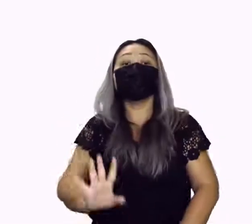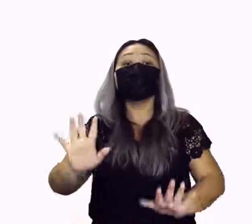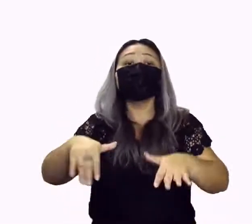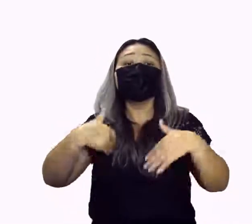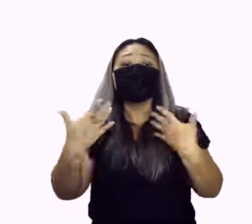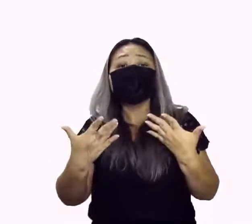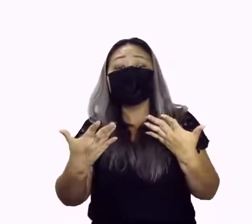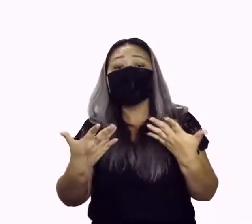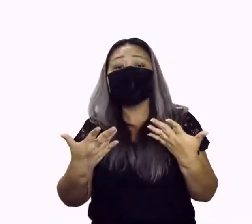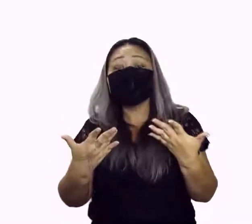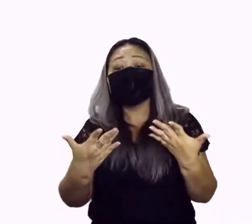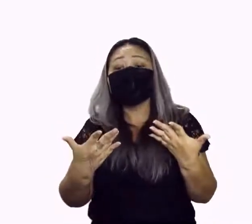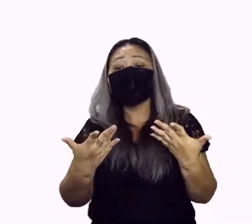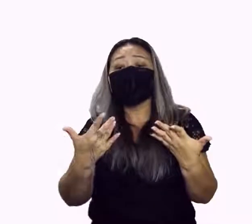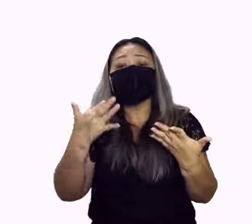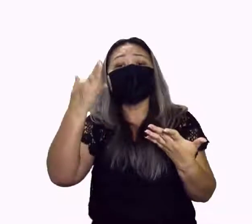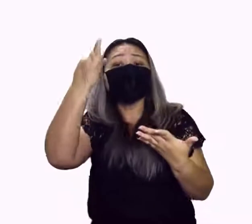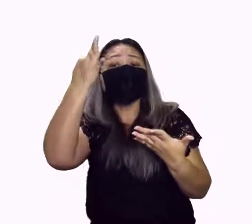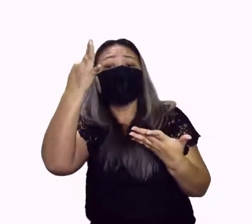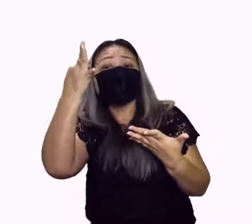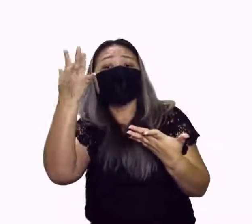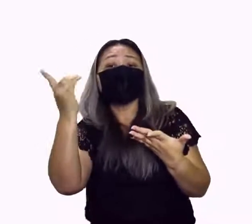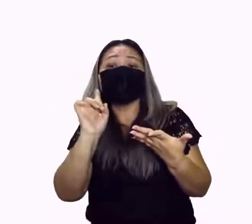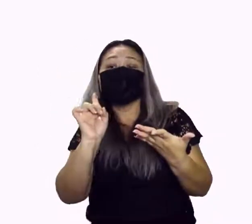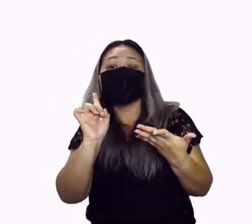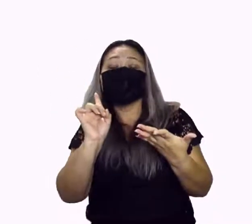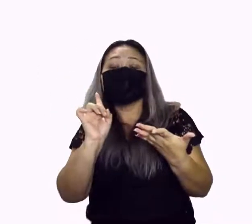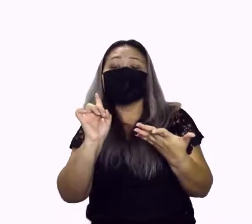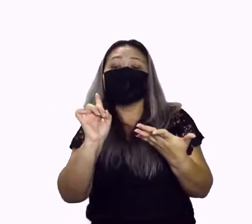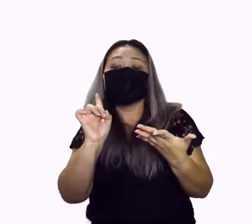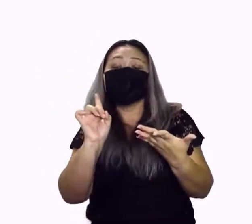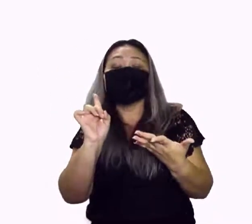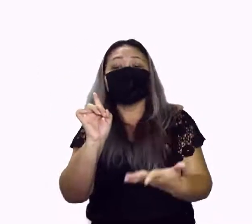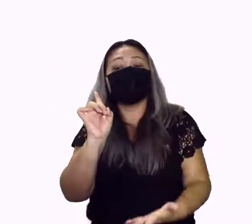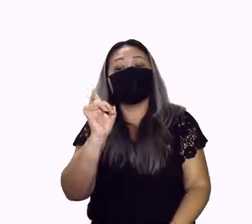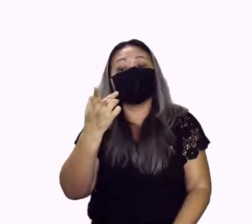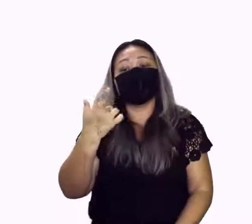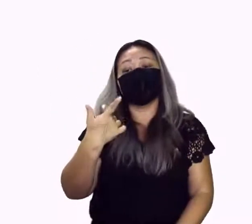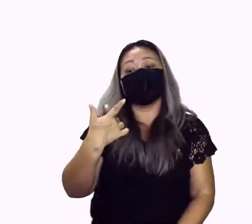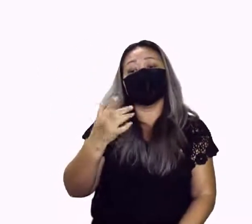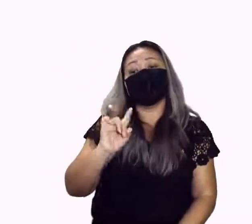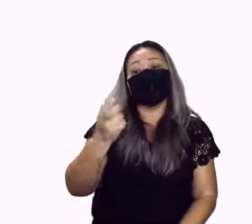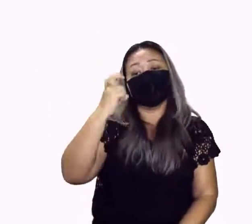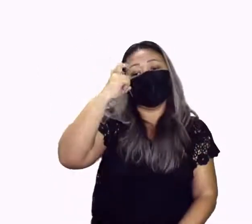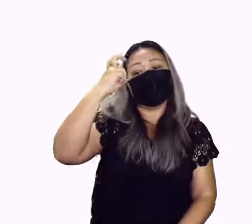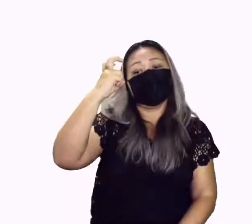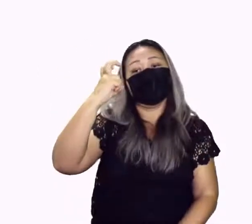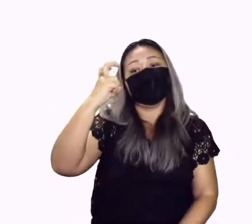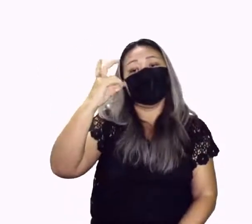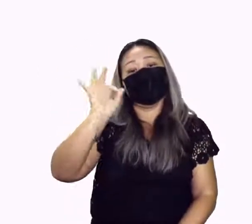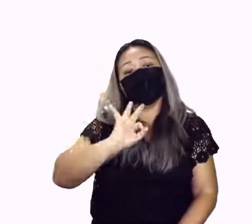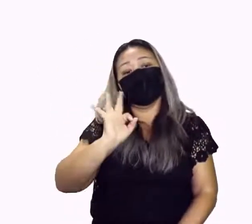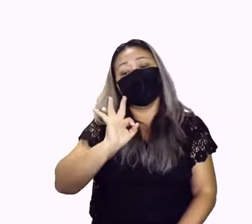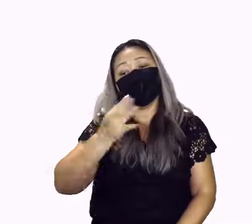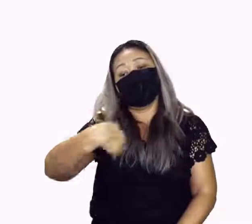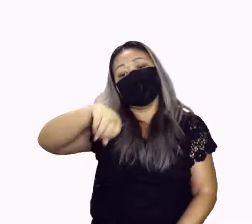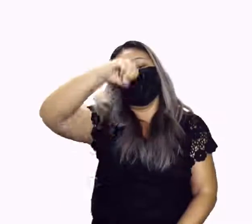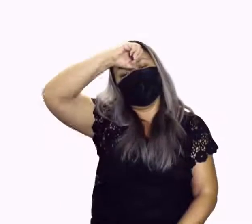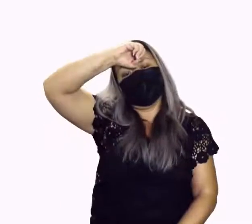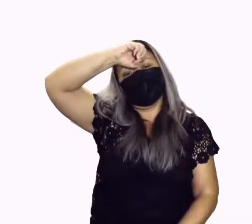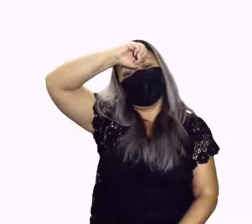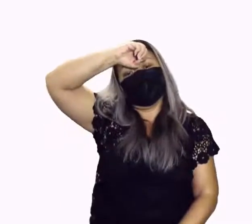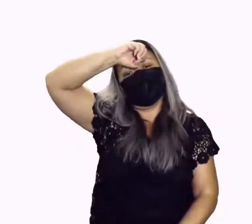Quais, então, os que filosofam, né, se não nem sábios, nem os